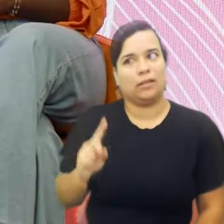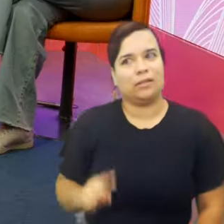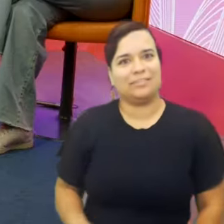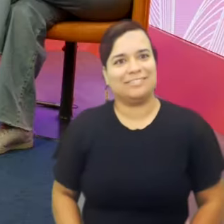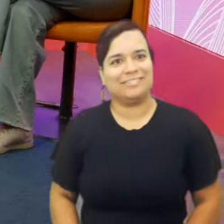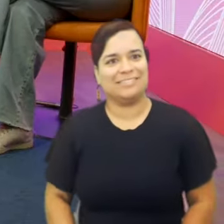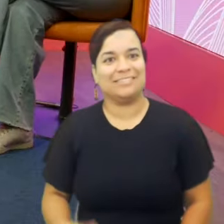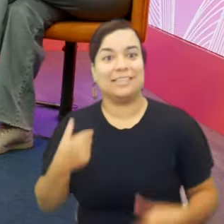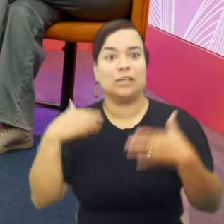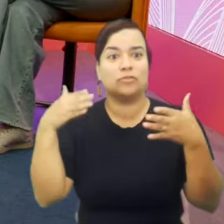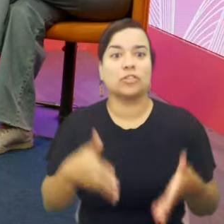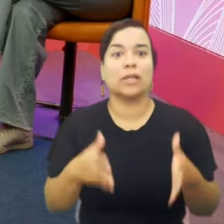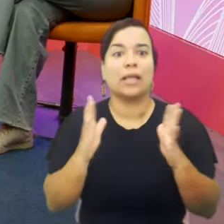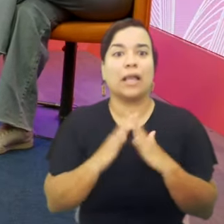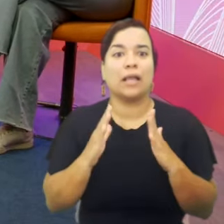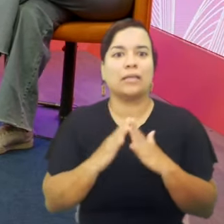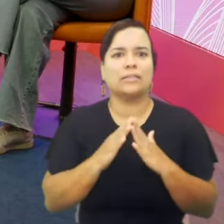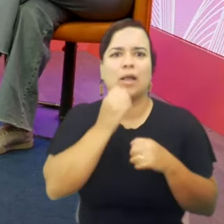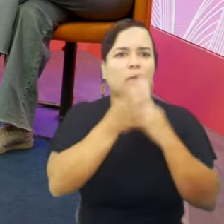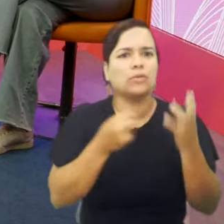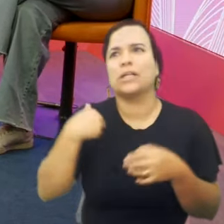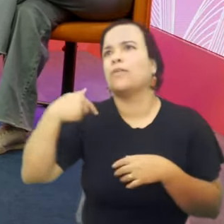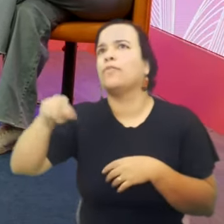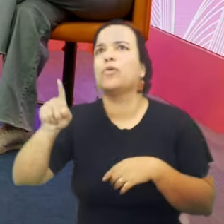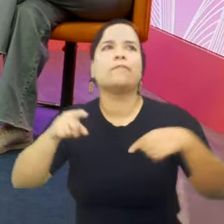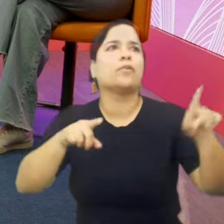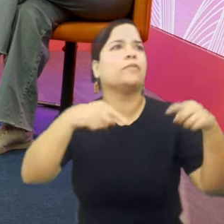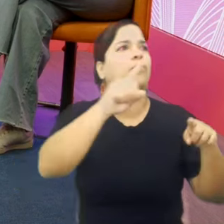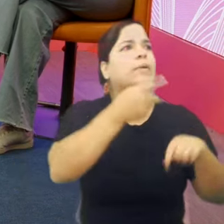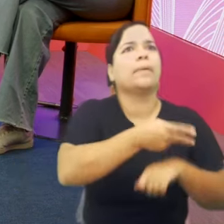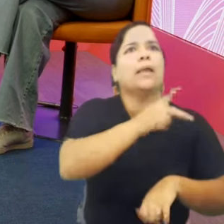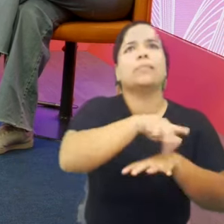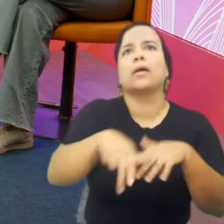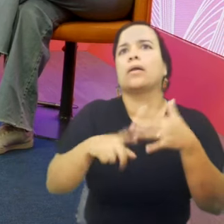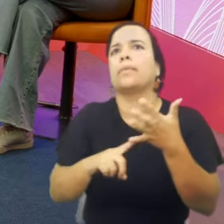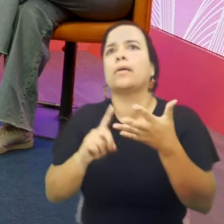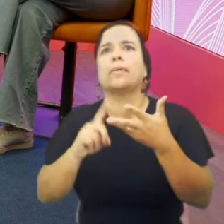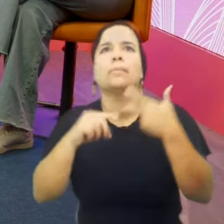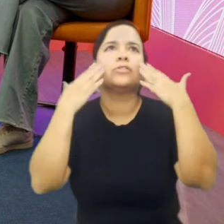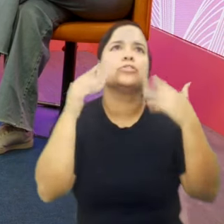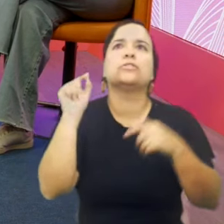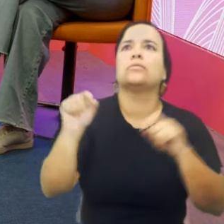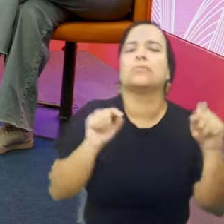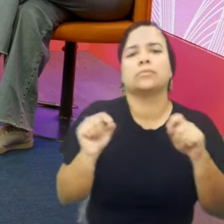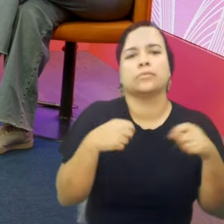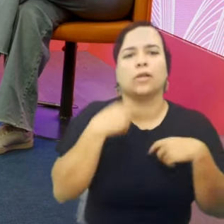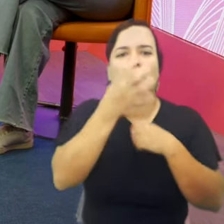Nossa. Eu chego em casa contando, nossa, fui não sei aonde, fui o prêmio de não sei o que, fui destaque aqui, não sei o que, eu fico